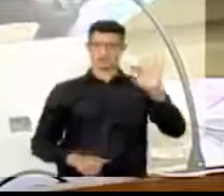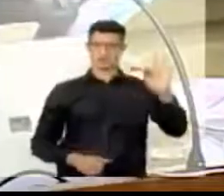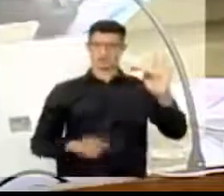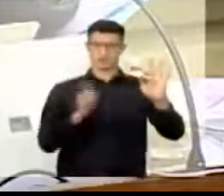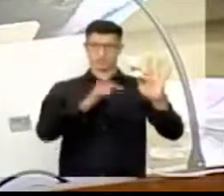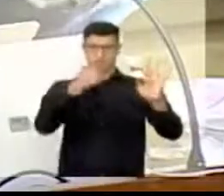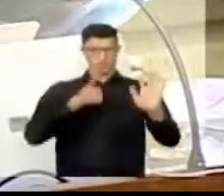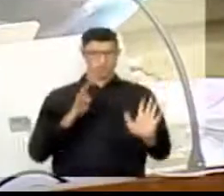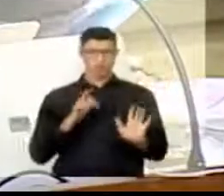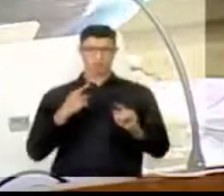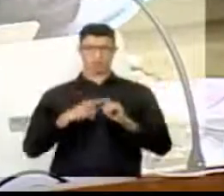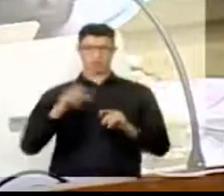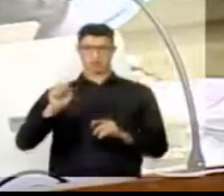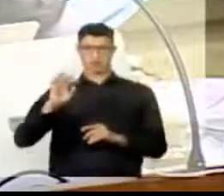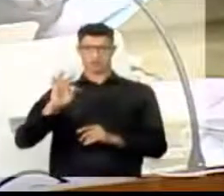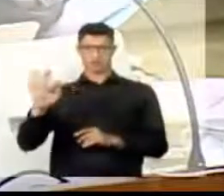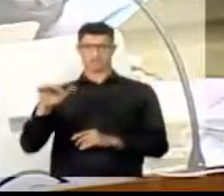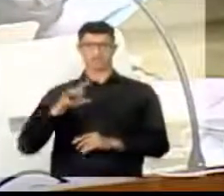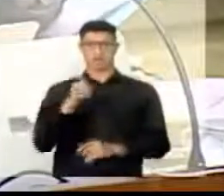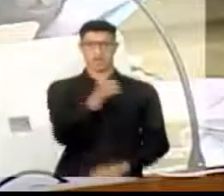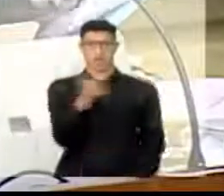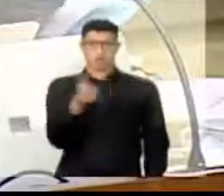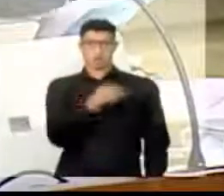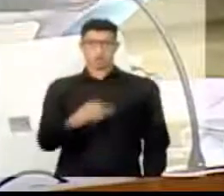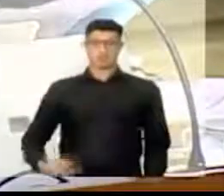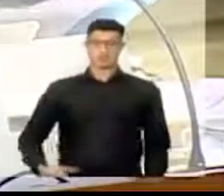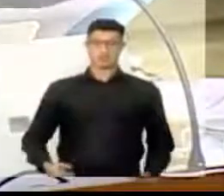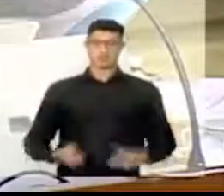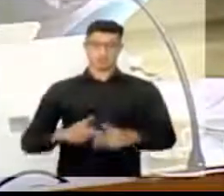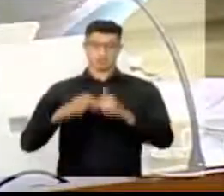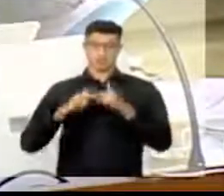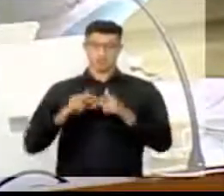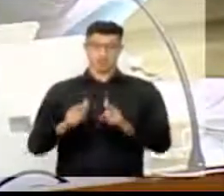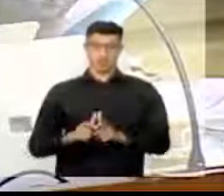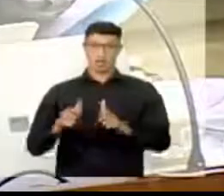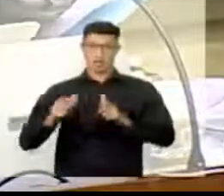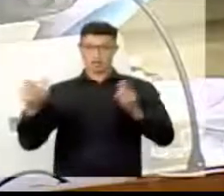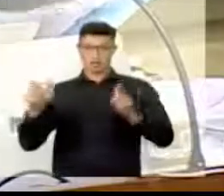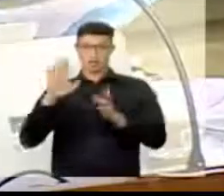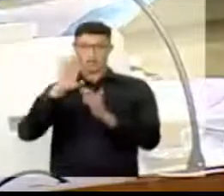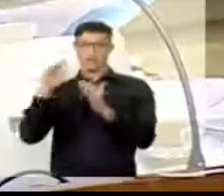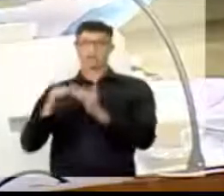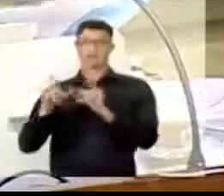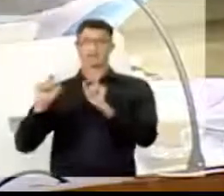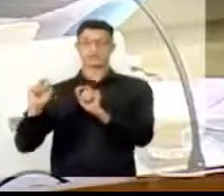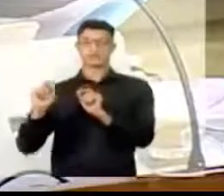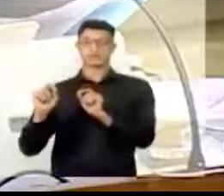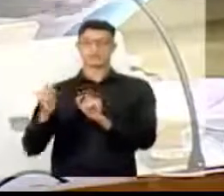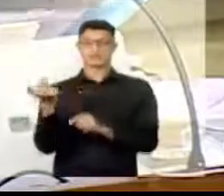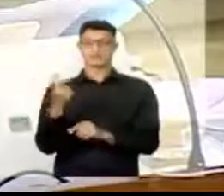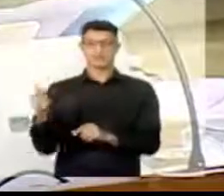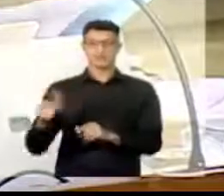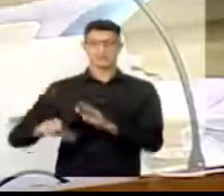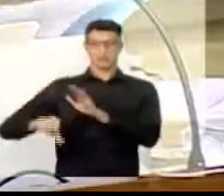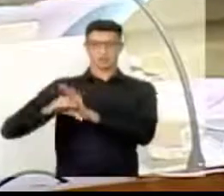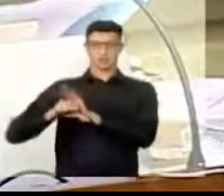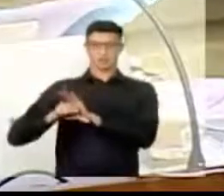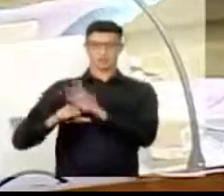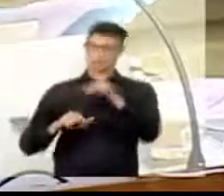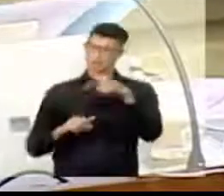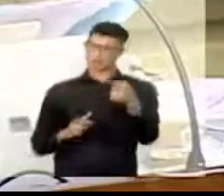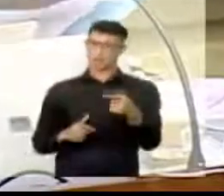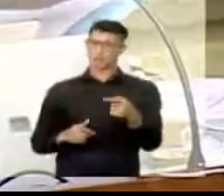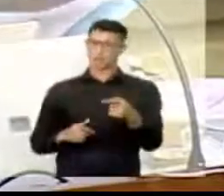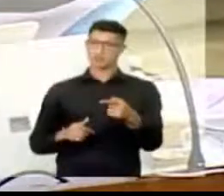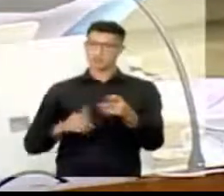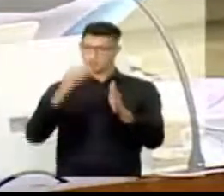fui eu, porque o Supremo tem 11 ministros. E, portanto, a maioria então entendeu que não havia o crime. E depois